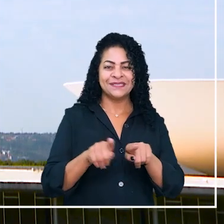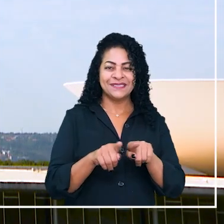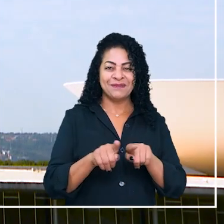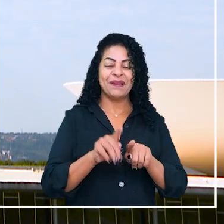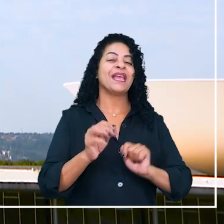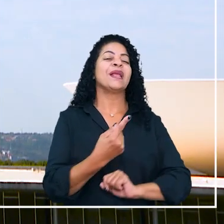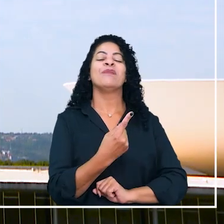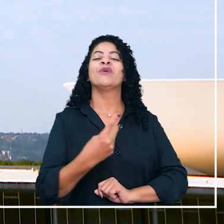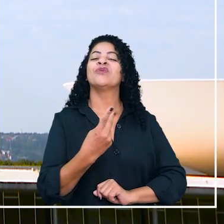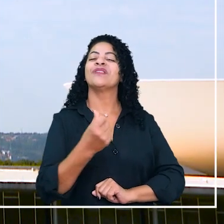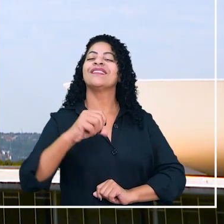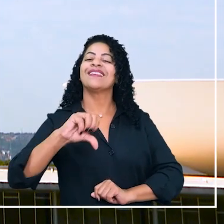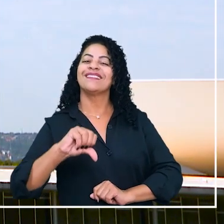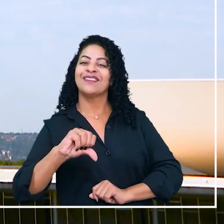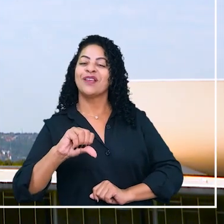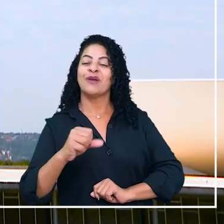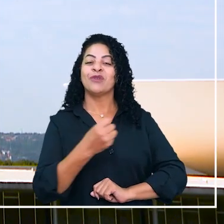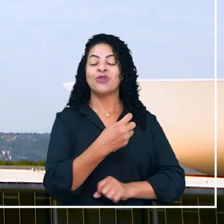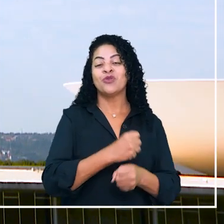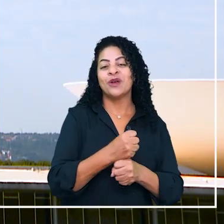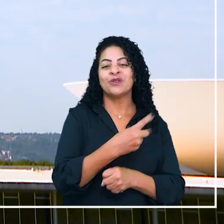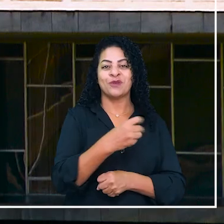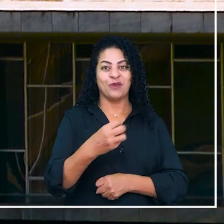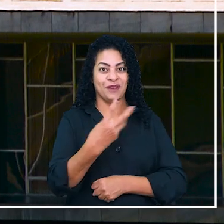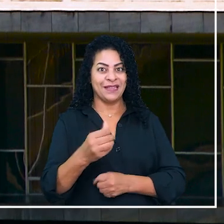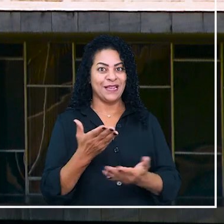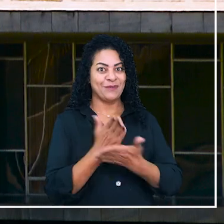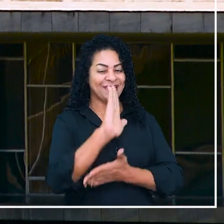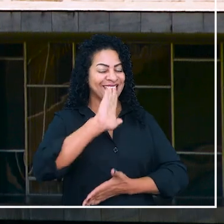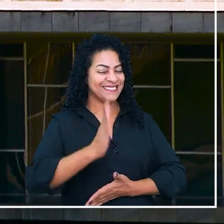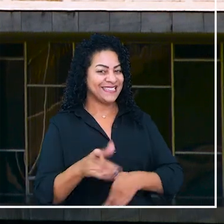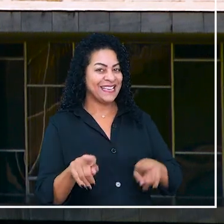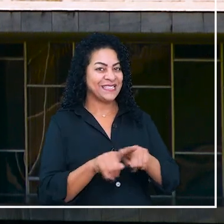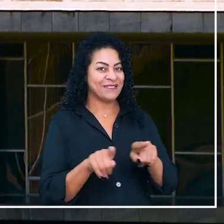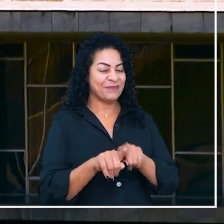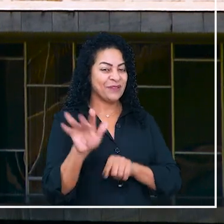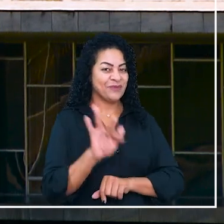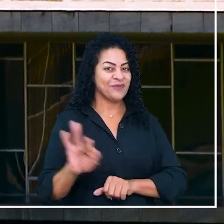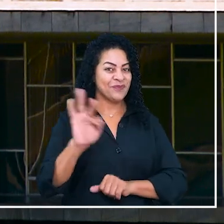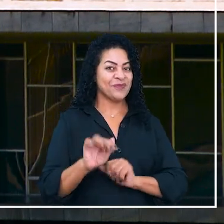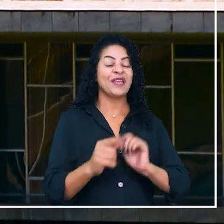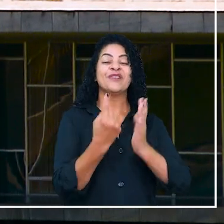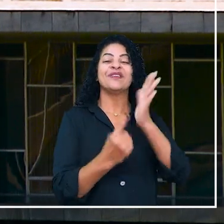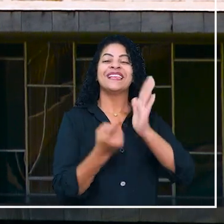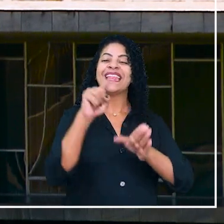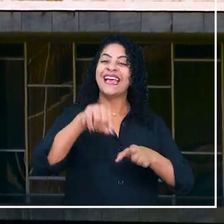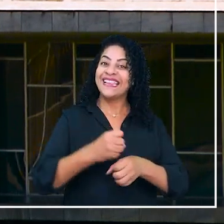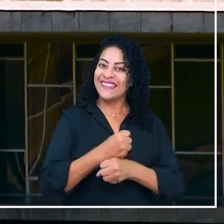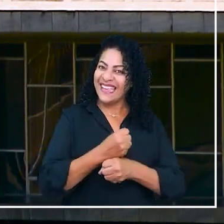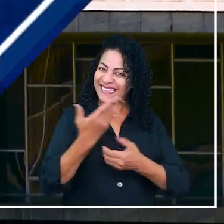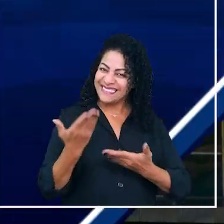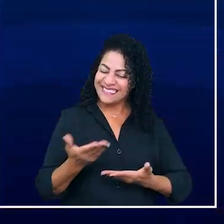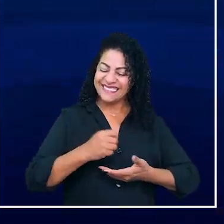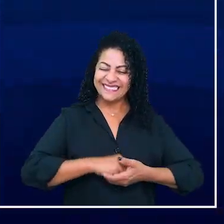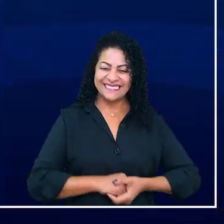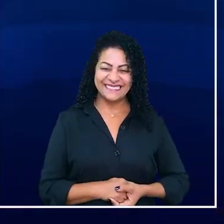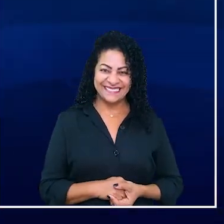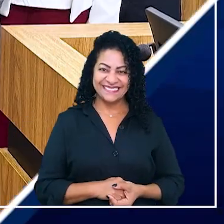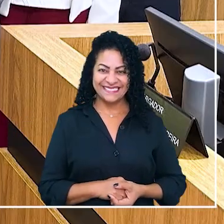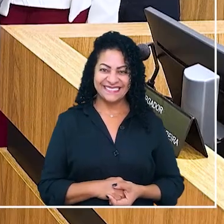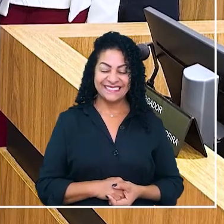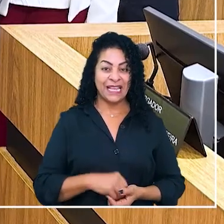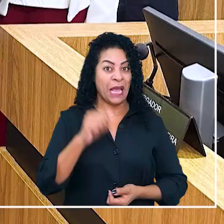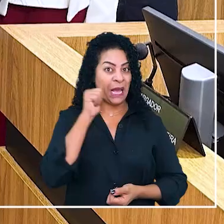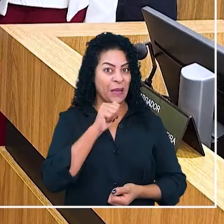projeto de lei 1219 de 2023 foi aprovado pelo Senado Federal em fevereiro deste ano.